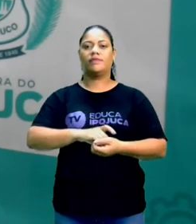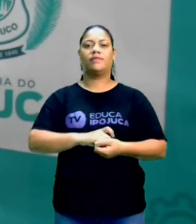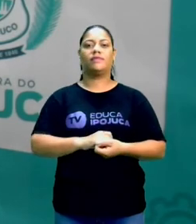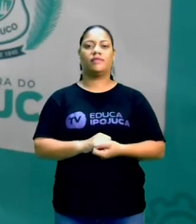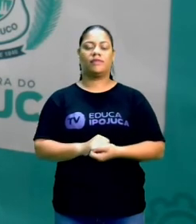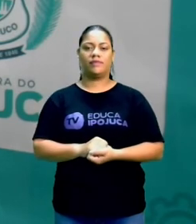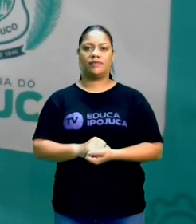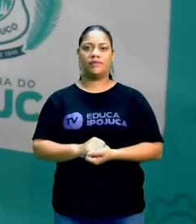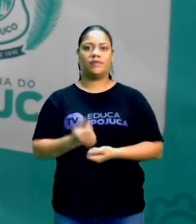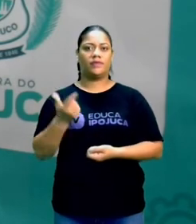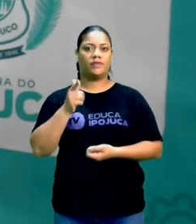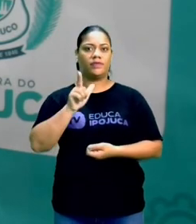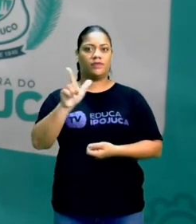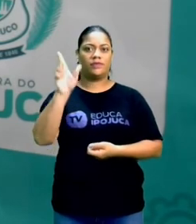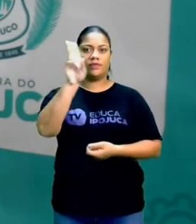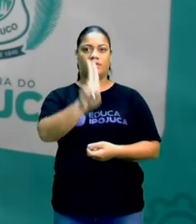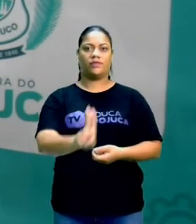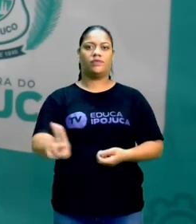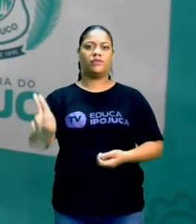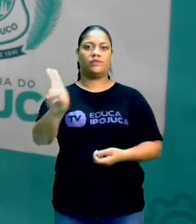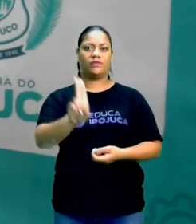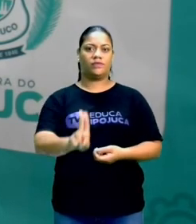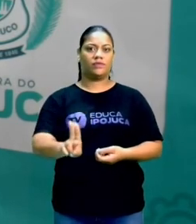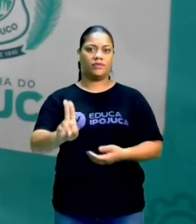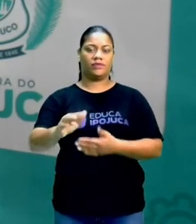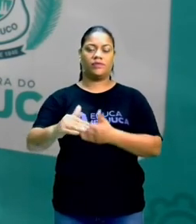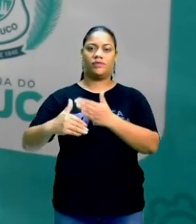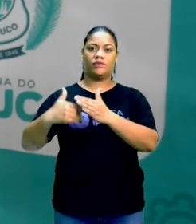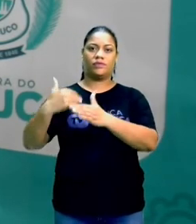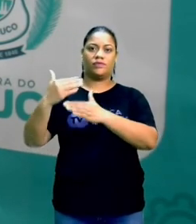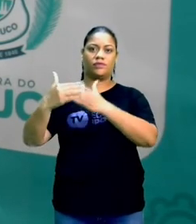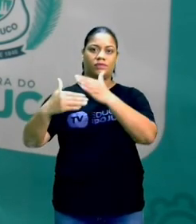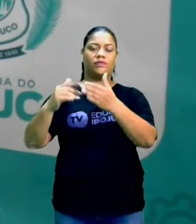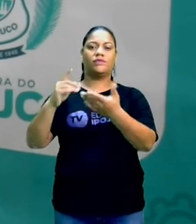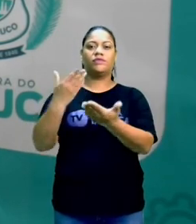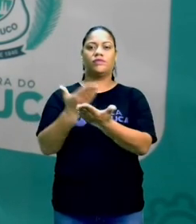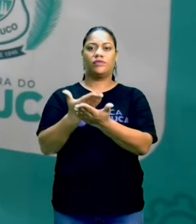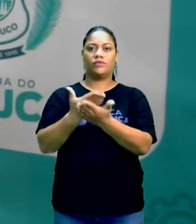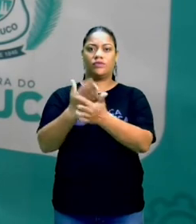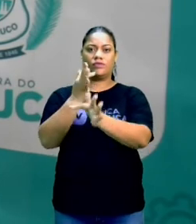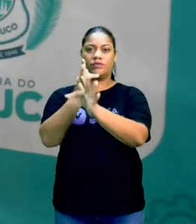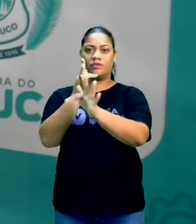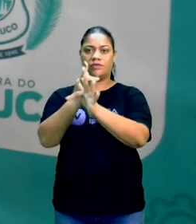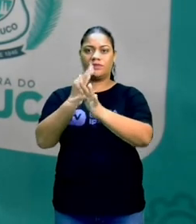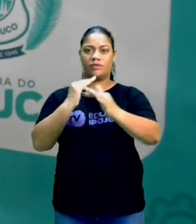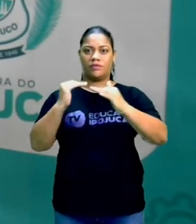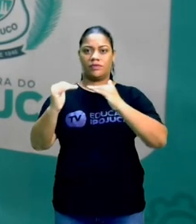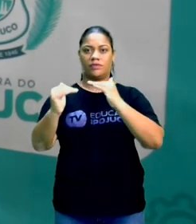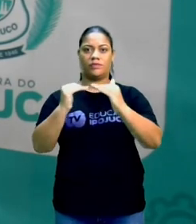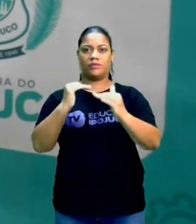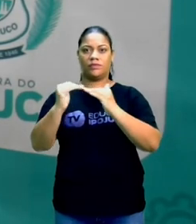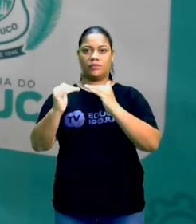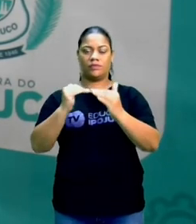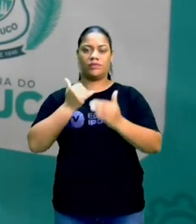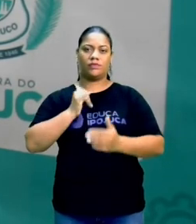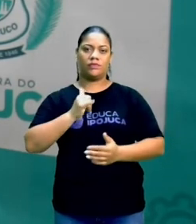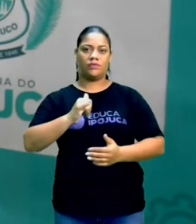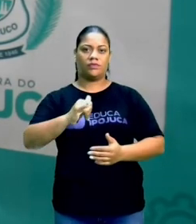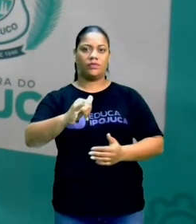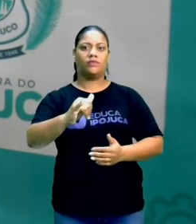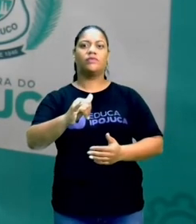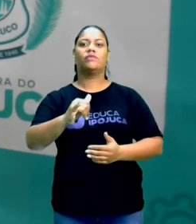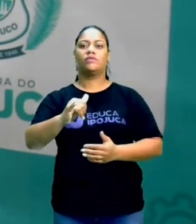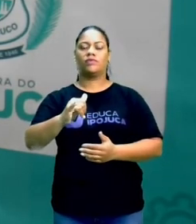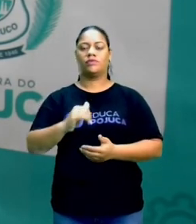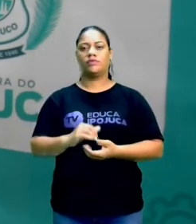seja, com outras utilizações que já vai uma parte de física também, de movimento e de energia do que é